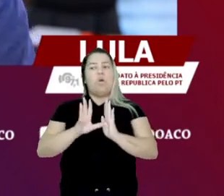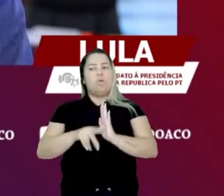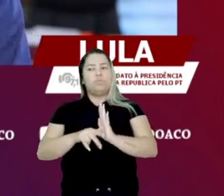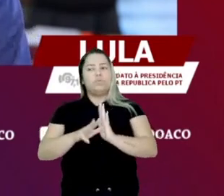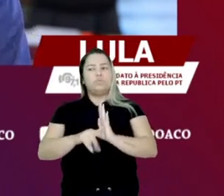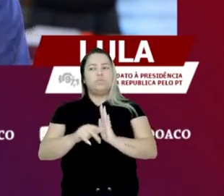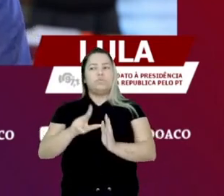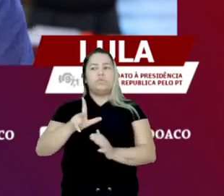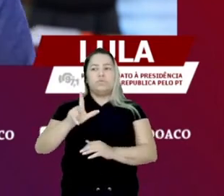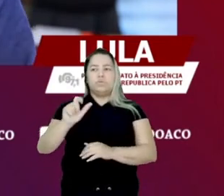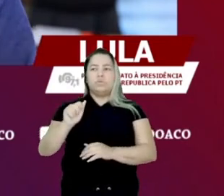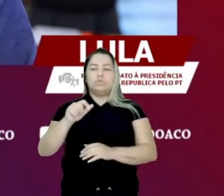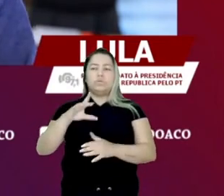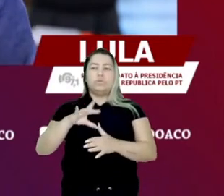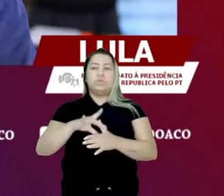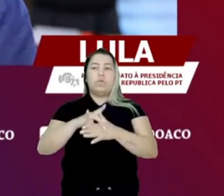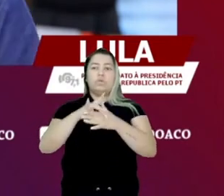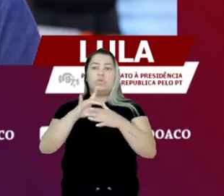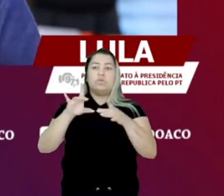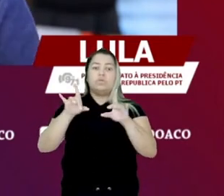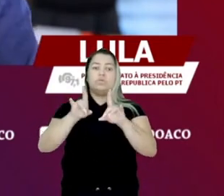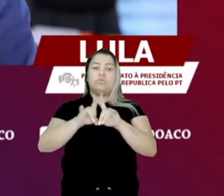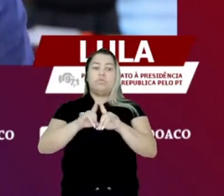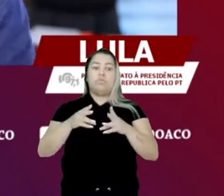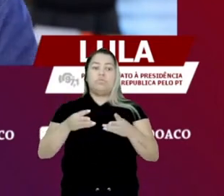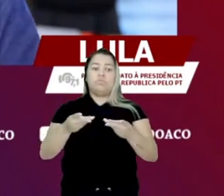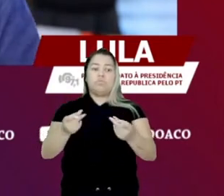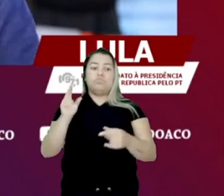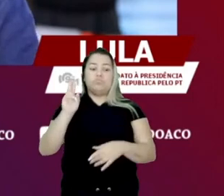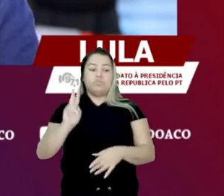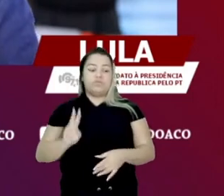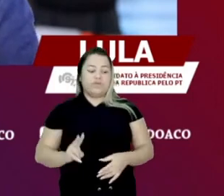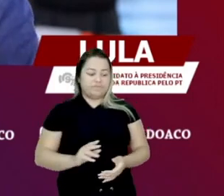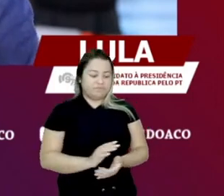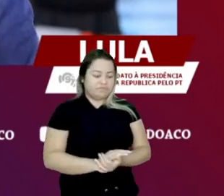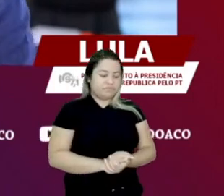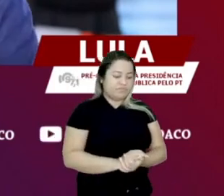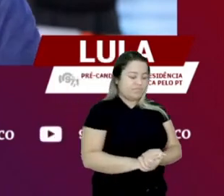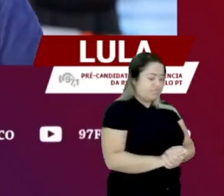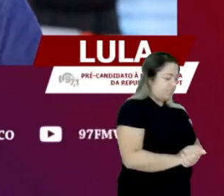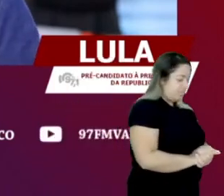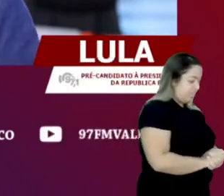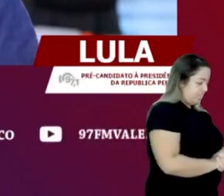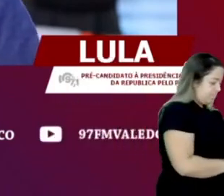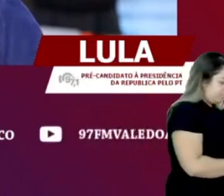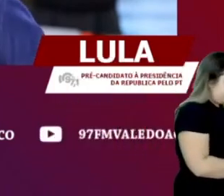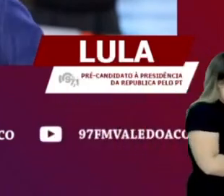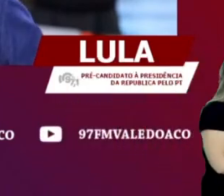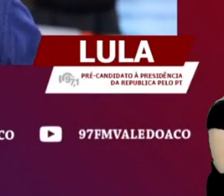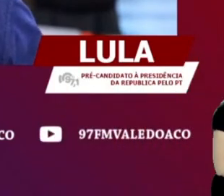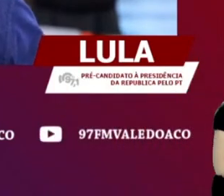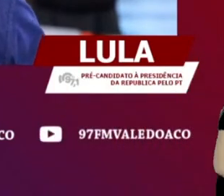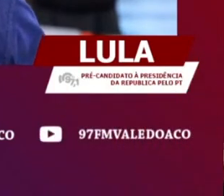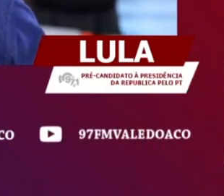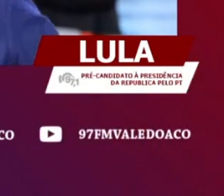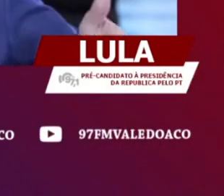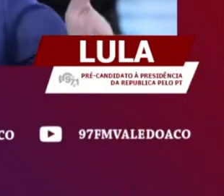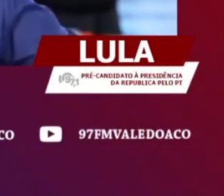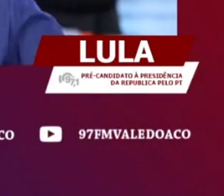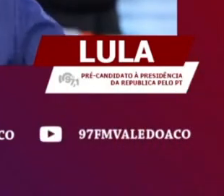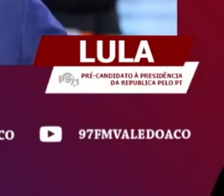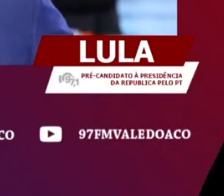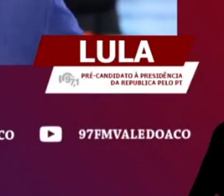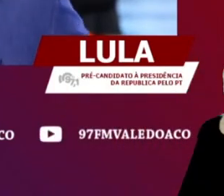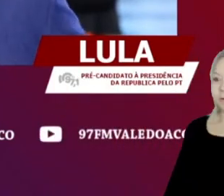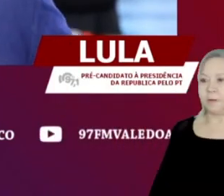98, o primeiro em 2002, o primeiro em 2006, o primeiro em 2010, o primeiro em 2014 e o segundo em 2018, e